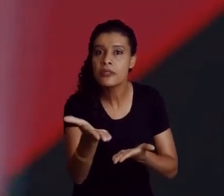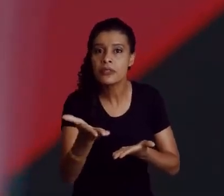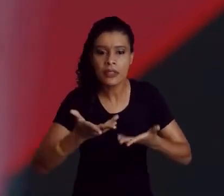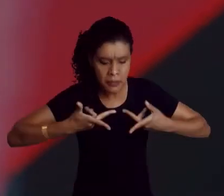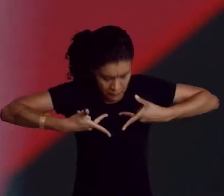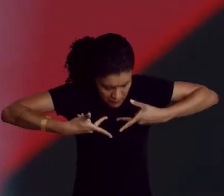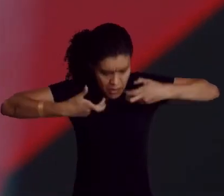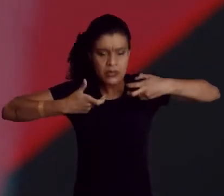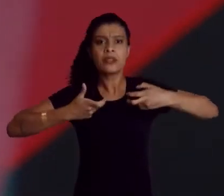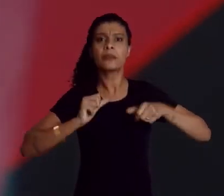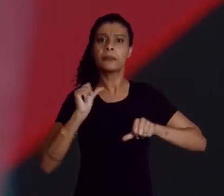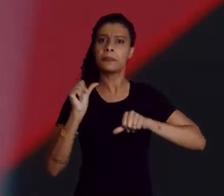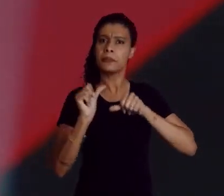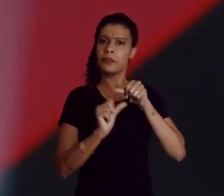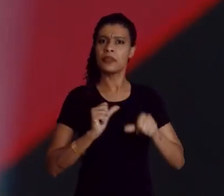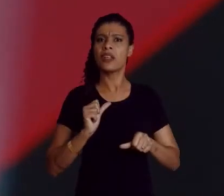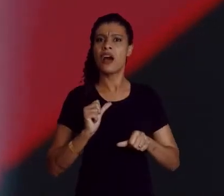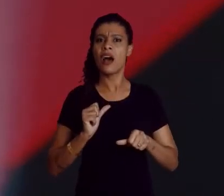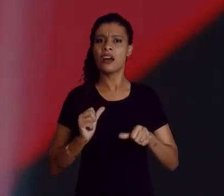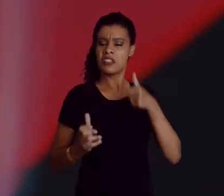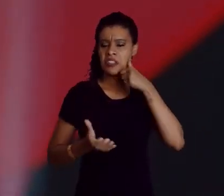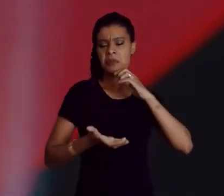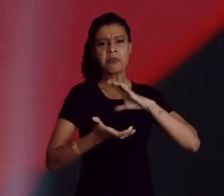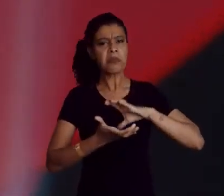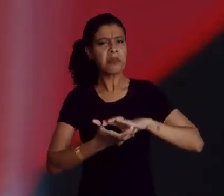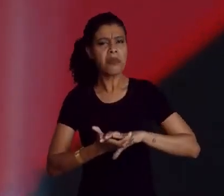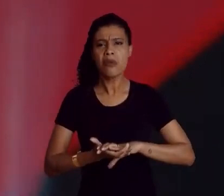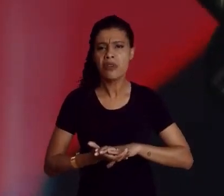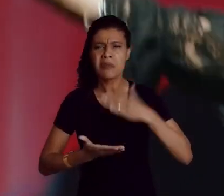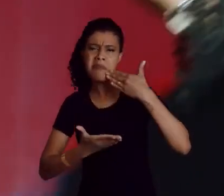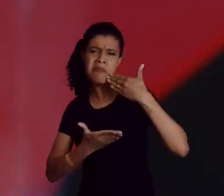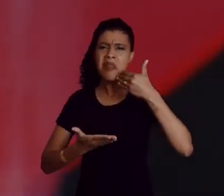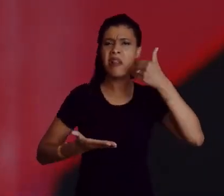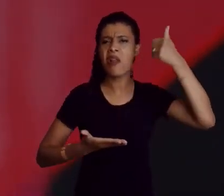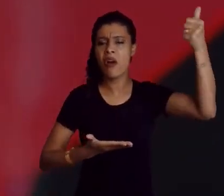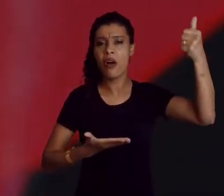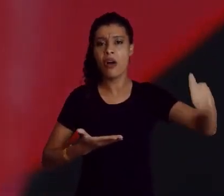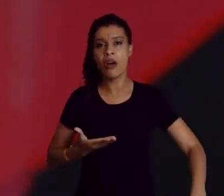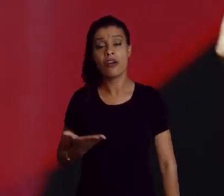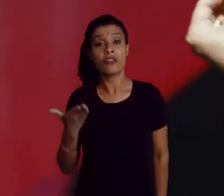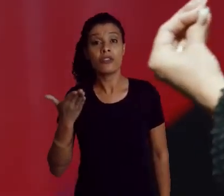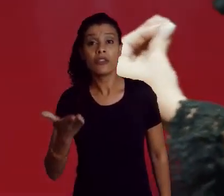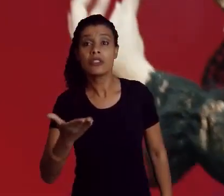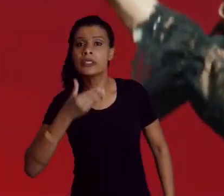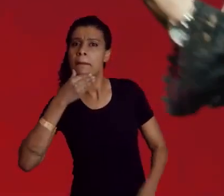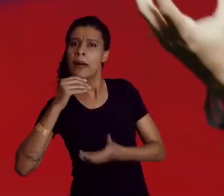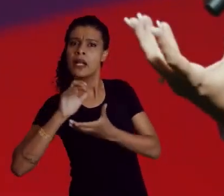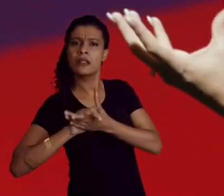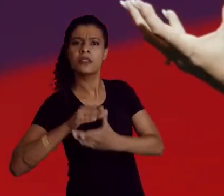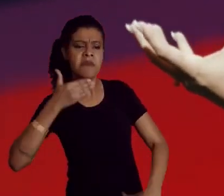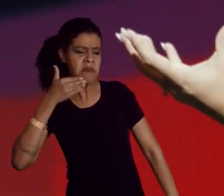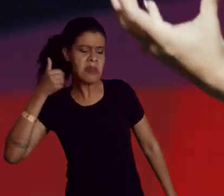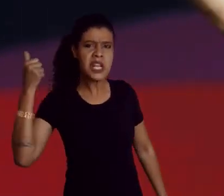Ouse ser a melhor versão de esposa. Ouse ser a melhor versão de marido. Aí você fala, ai, mas eu não